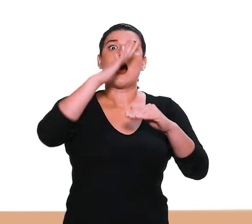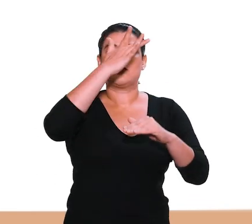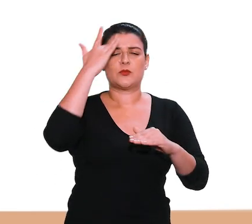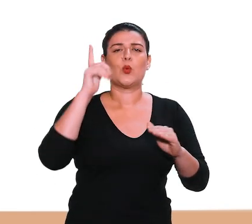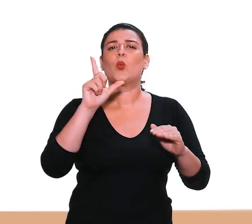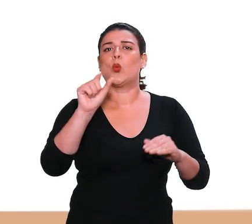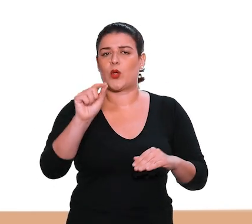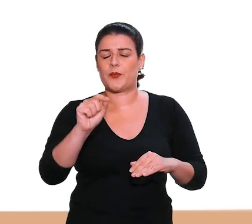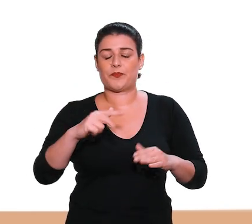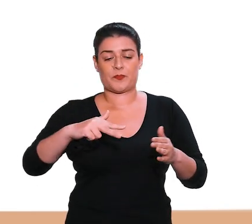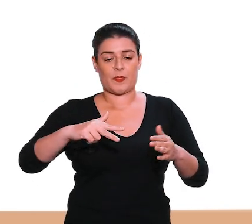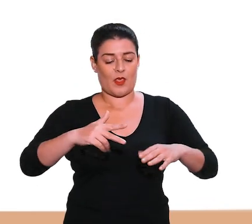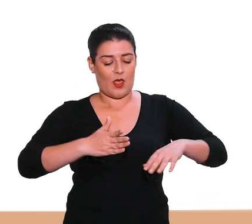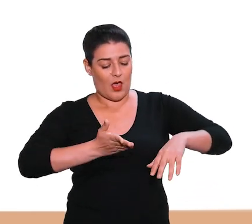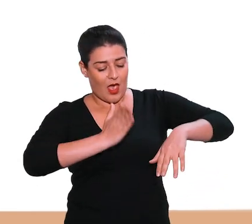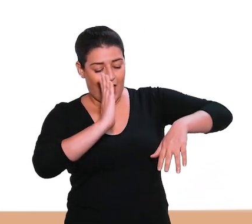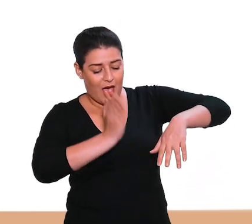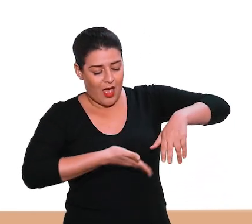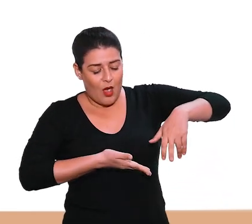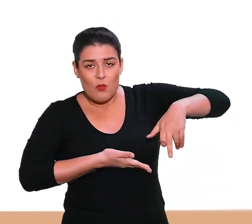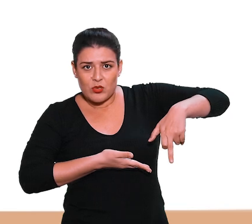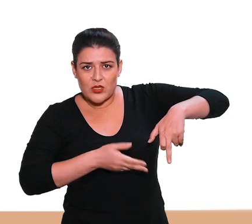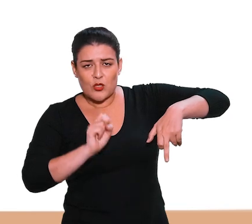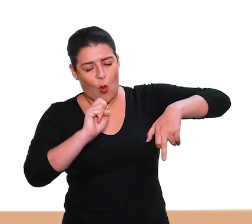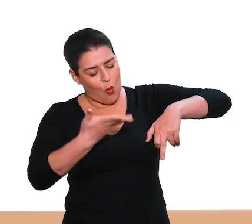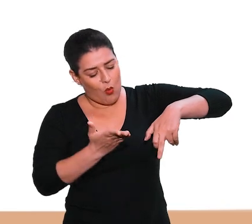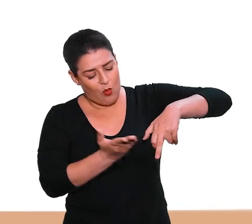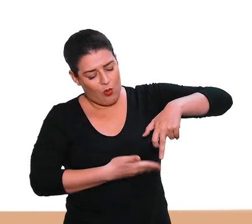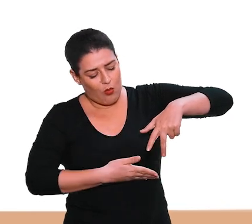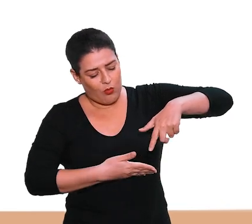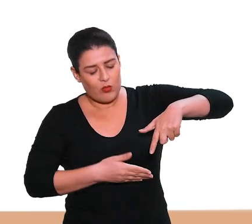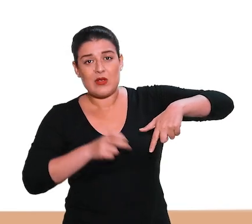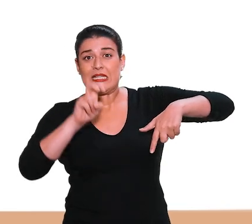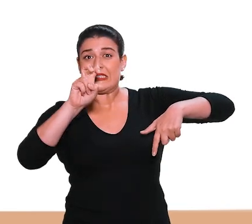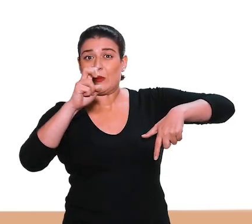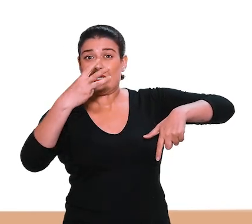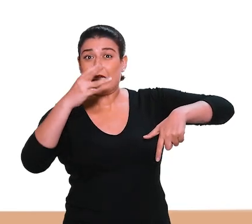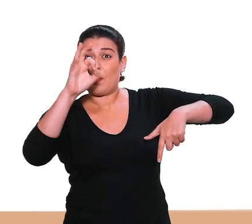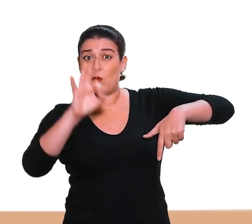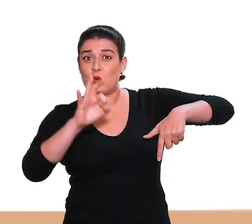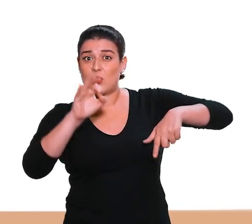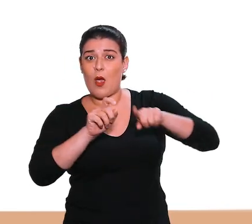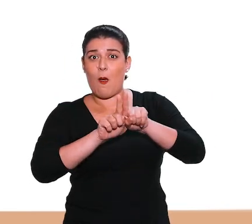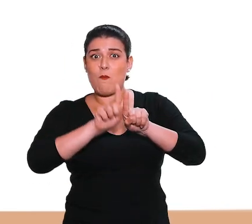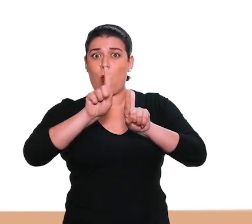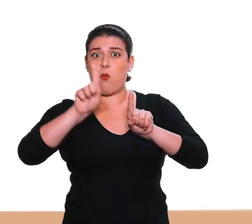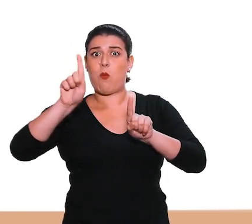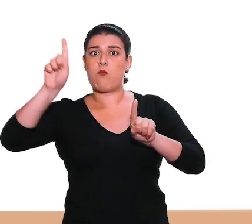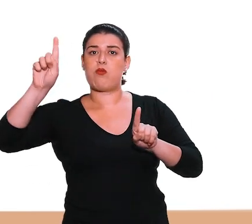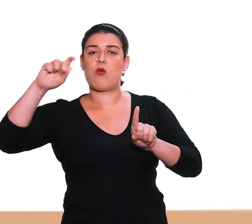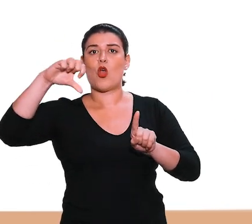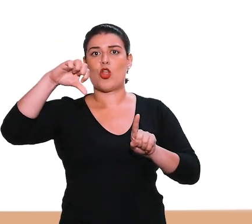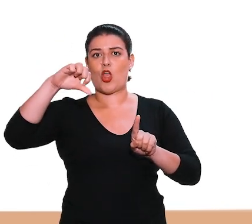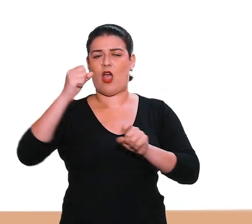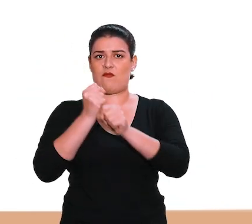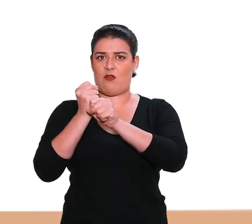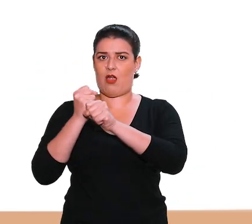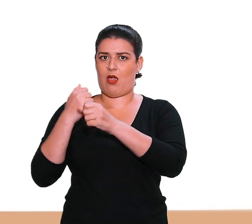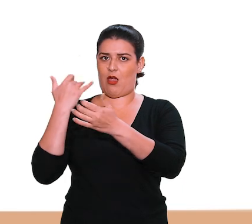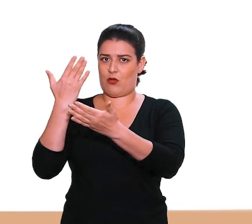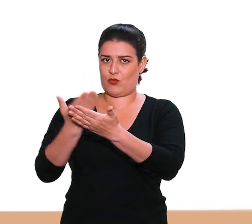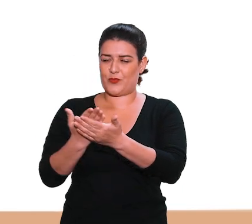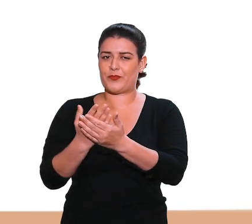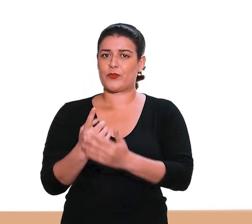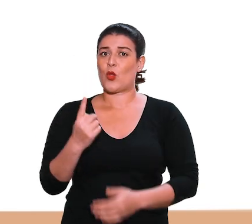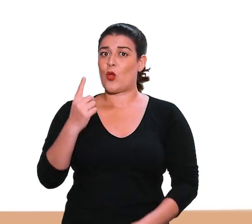que a cirurgia para amputação de membros inferiores cresce 53% no Brasil em 9 anos. E a estimativa é que uma